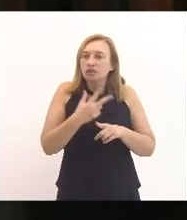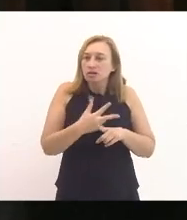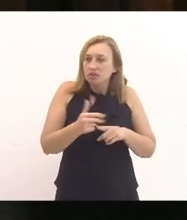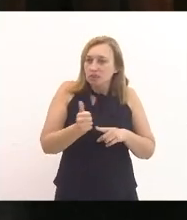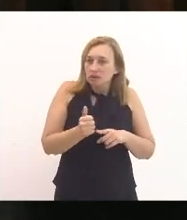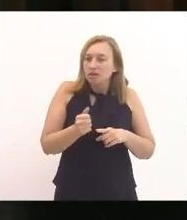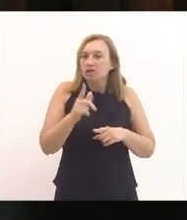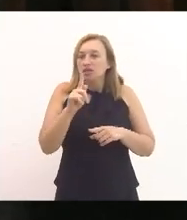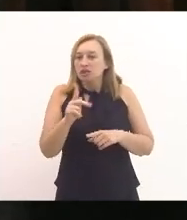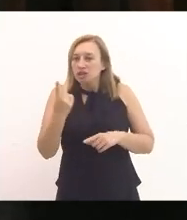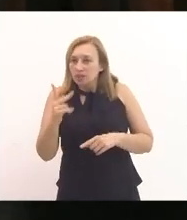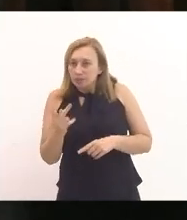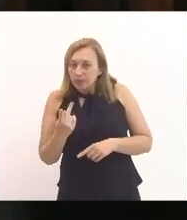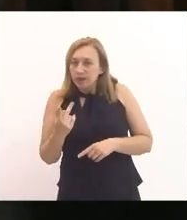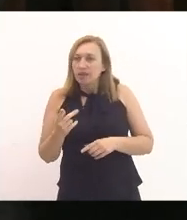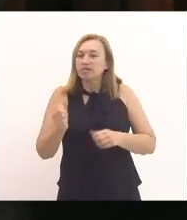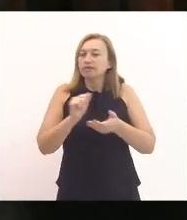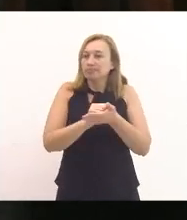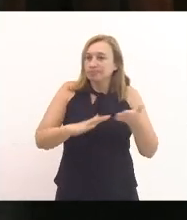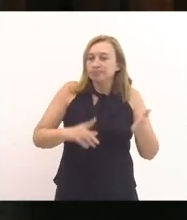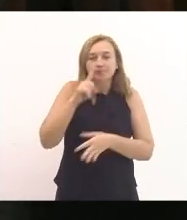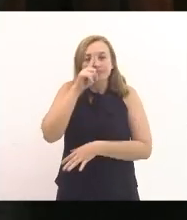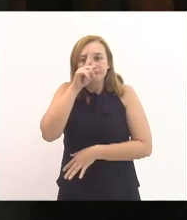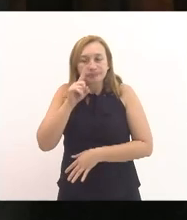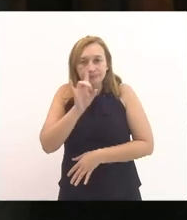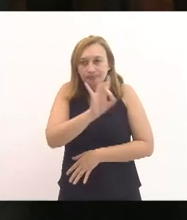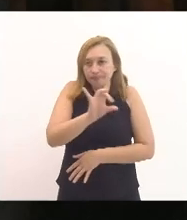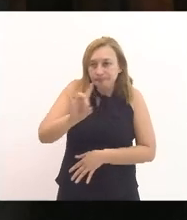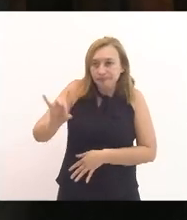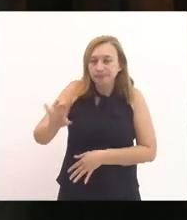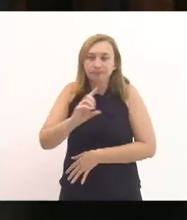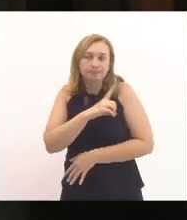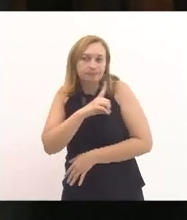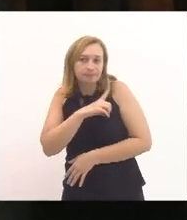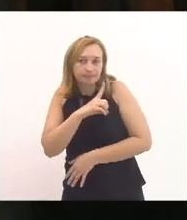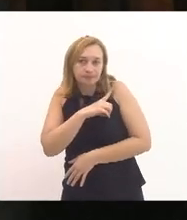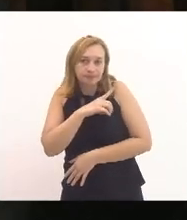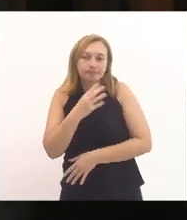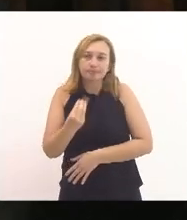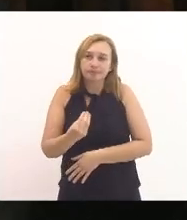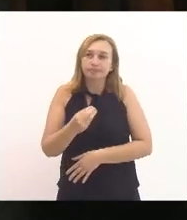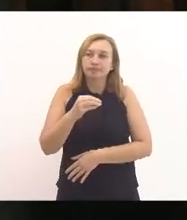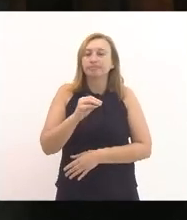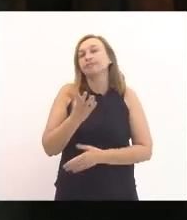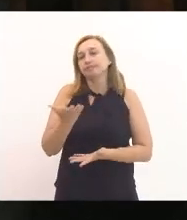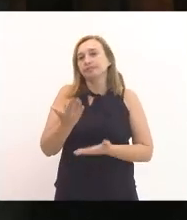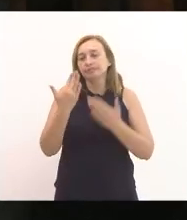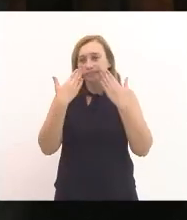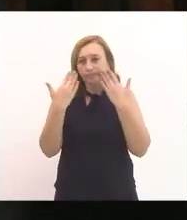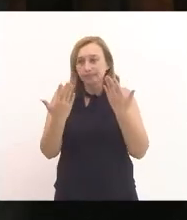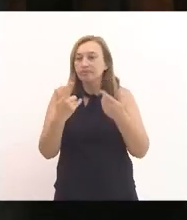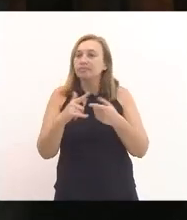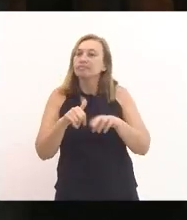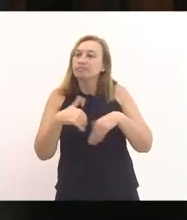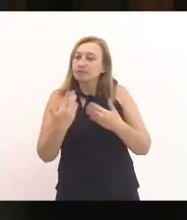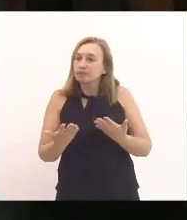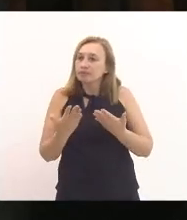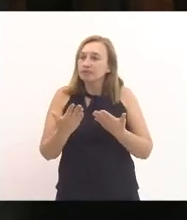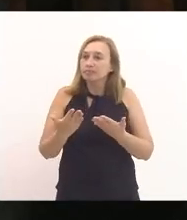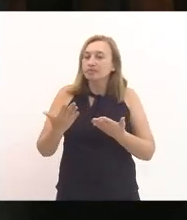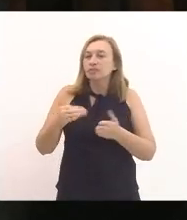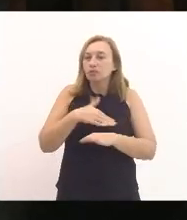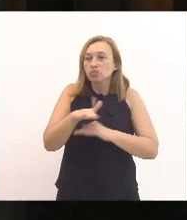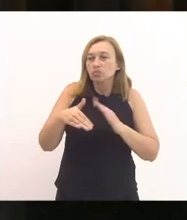vencimento sobre a ghp e sobre atividade perigosa de cada um e dos Delegados sobre a verba de representação então alcançaria